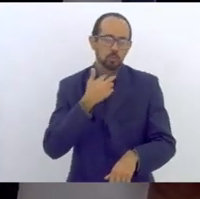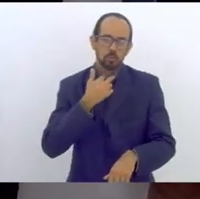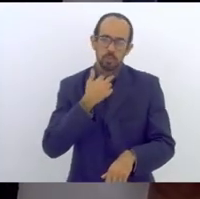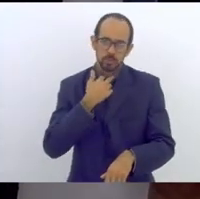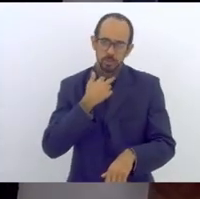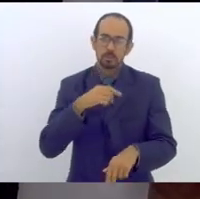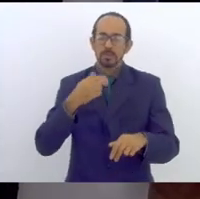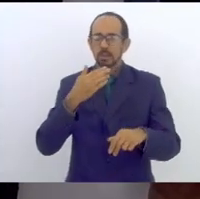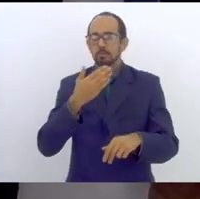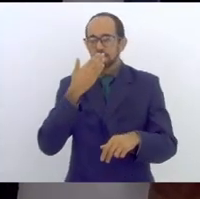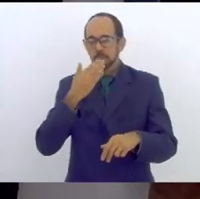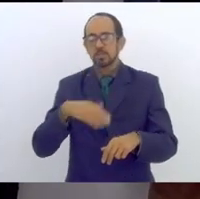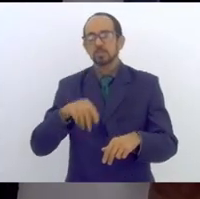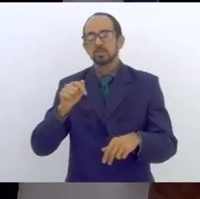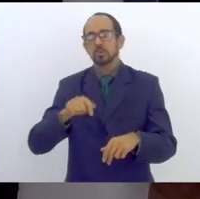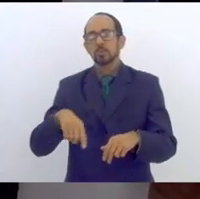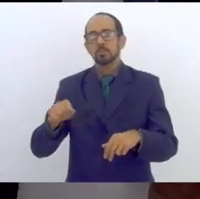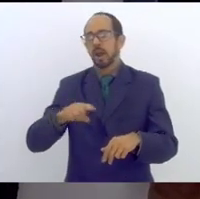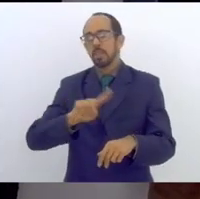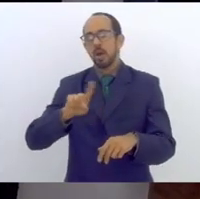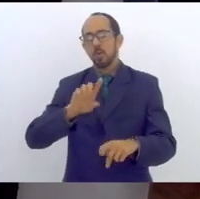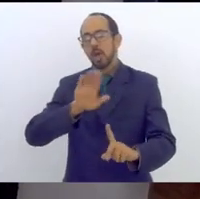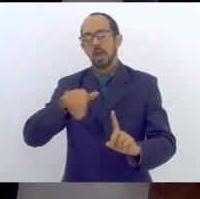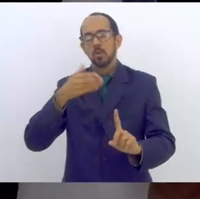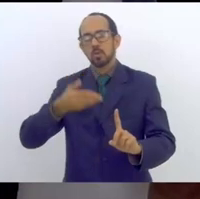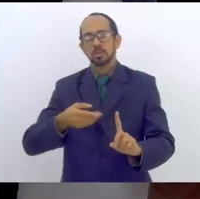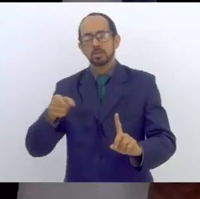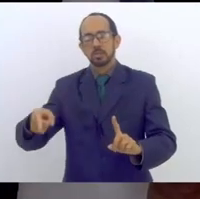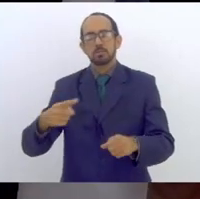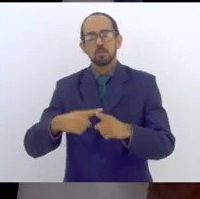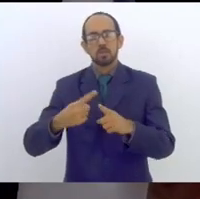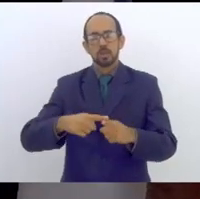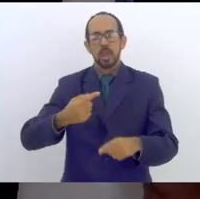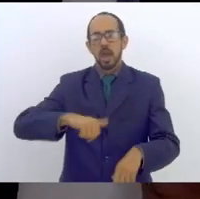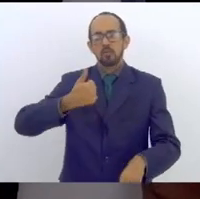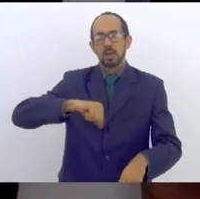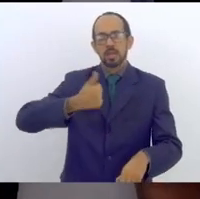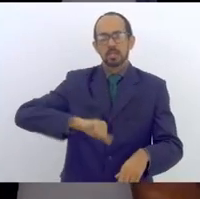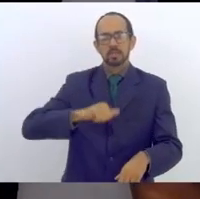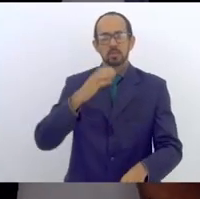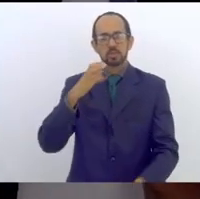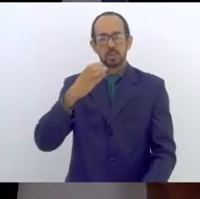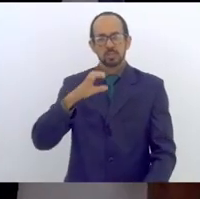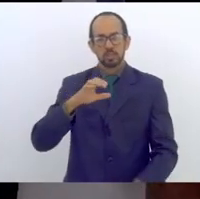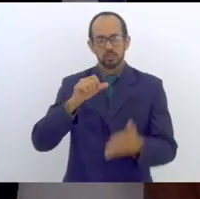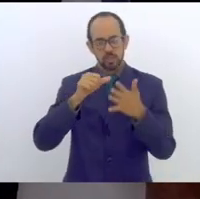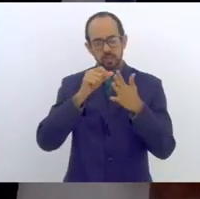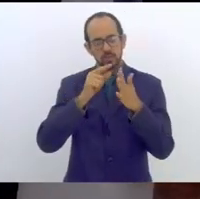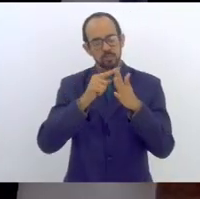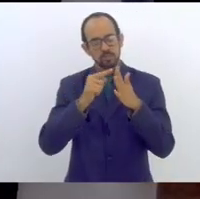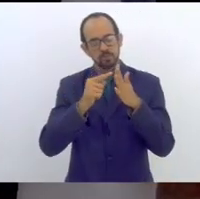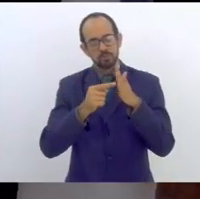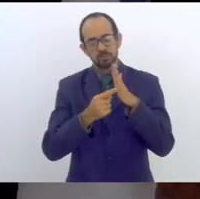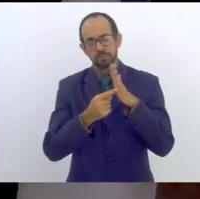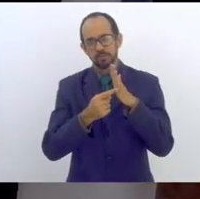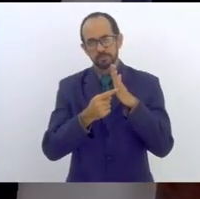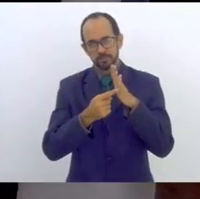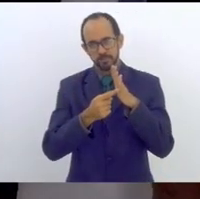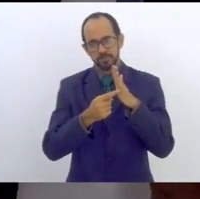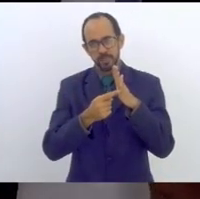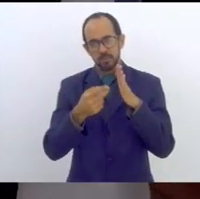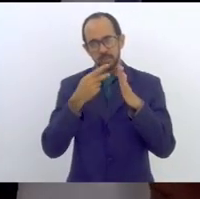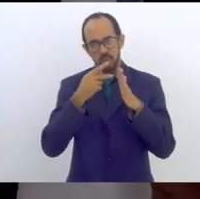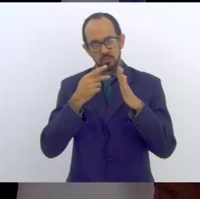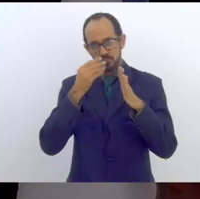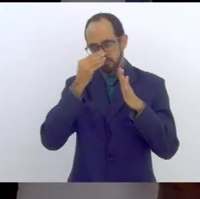juridicamente para não reconhecer que a papiloscopia teria tido avaliação científica sobre as digitais dele e ela olhou para mim e falou vamos deixar